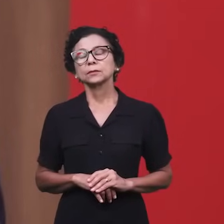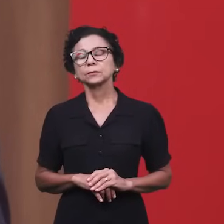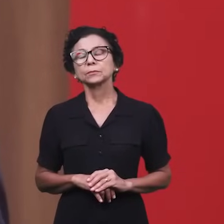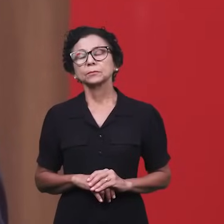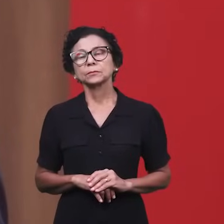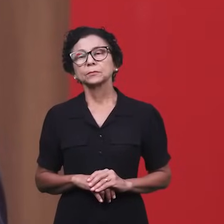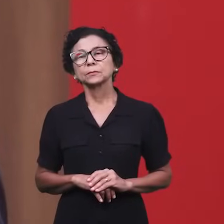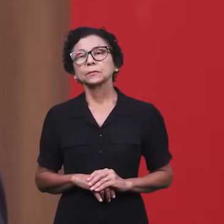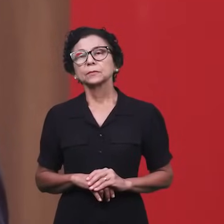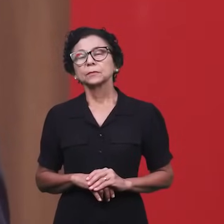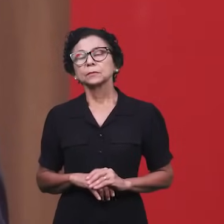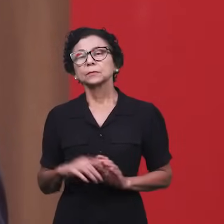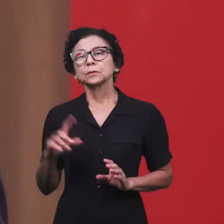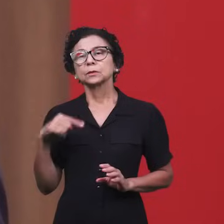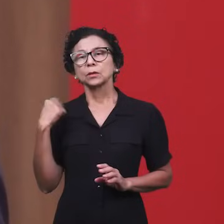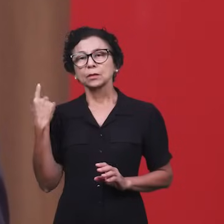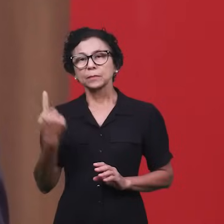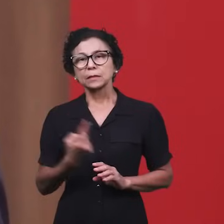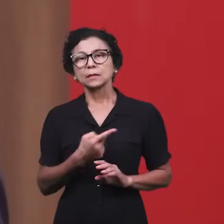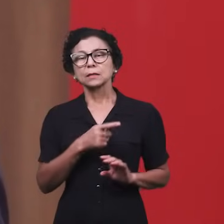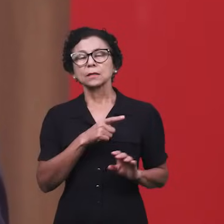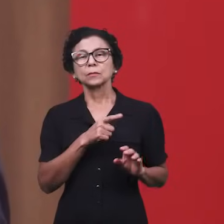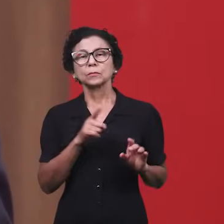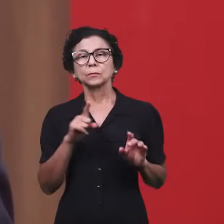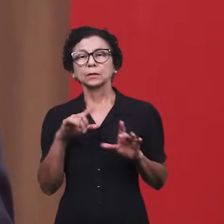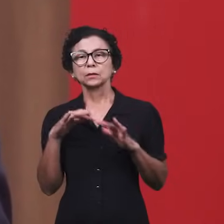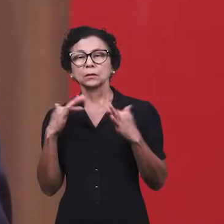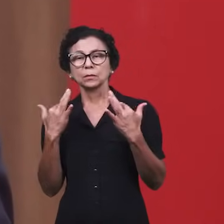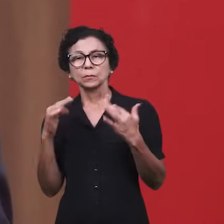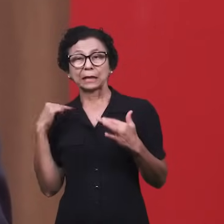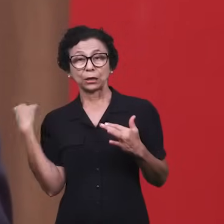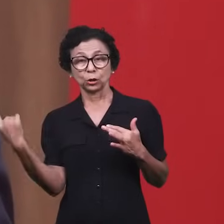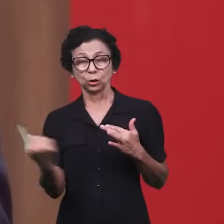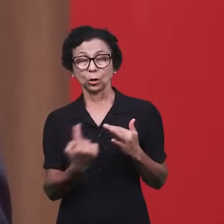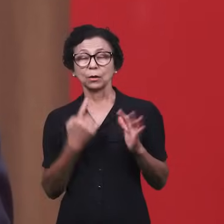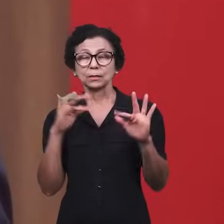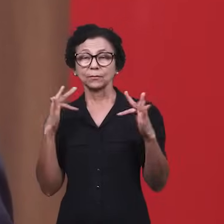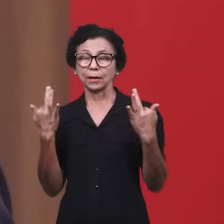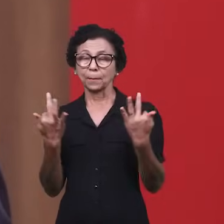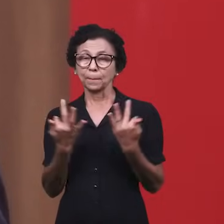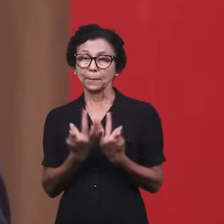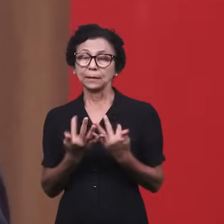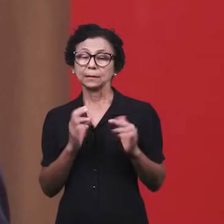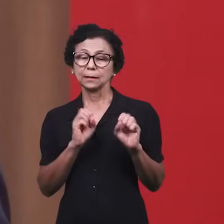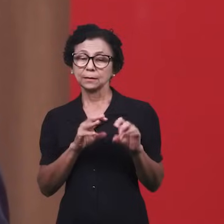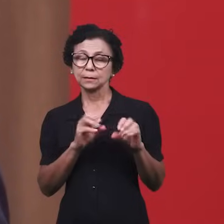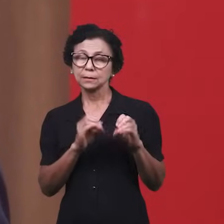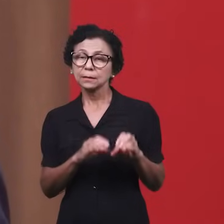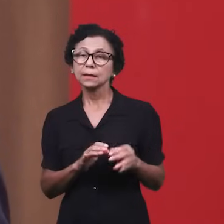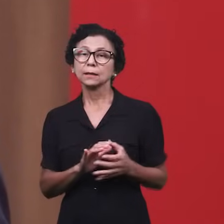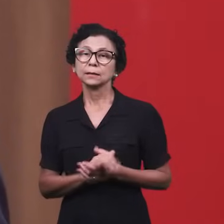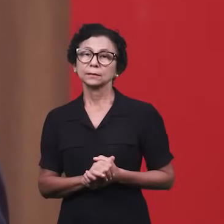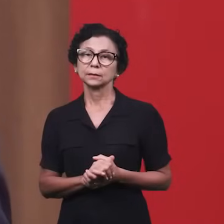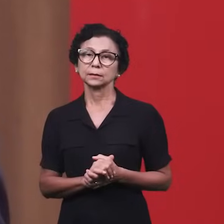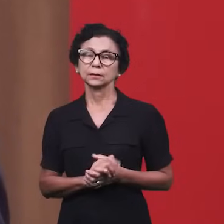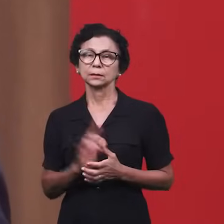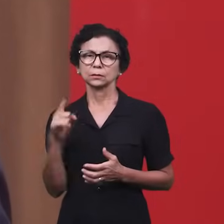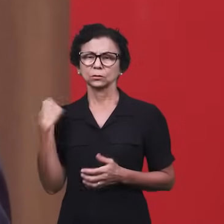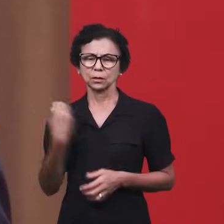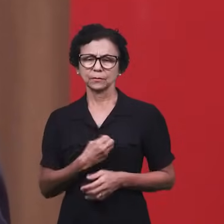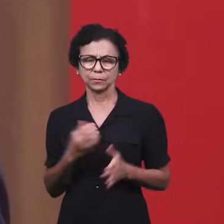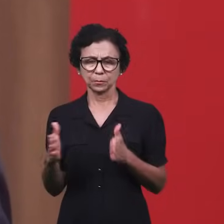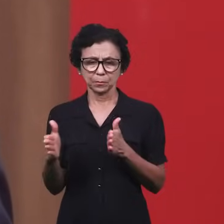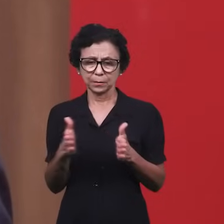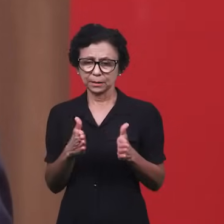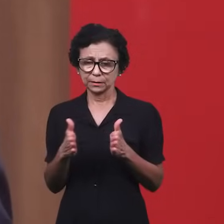para nossa família nesta hora ou seja nós estamos aqui como peregrinos nessa terra né a nossa